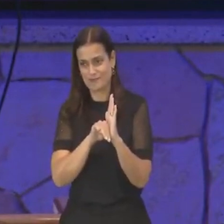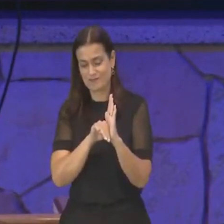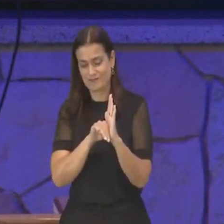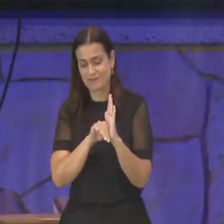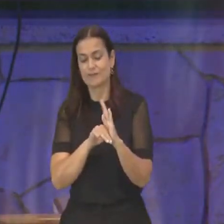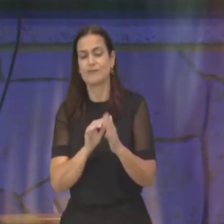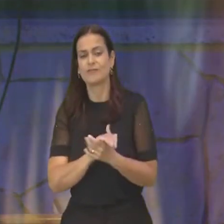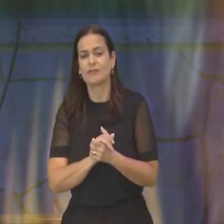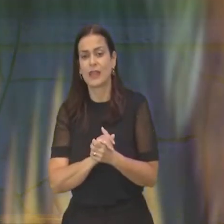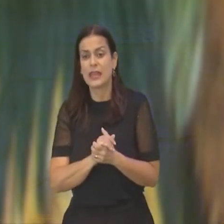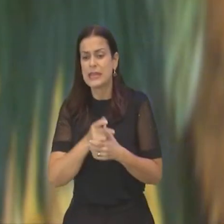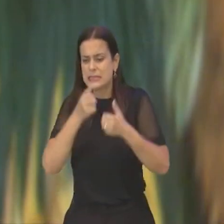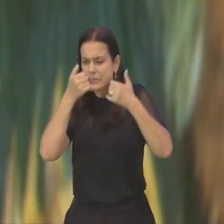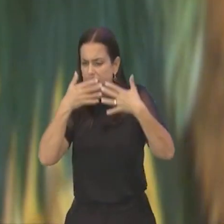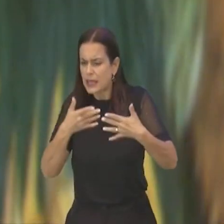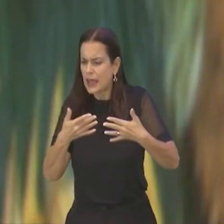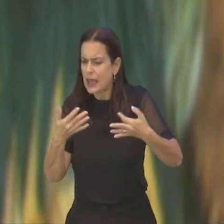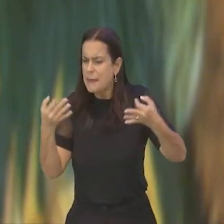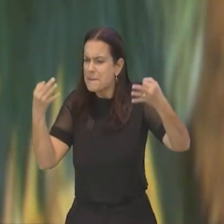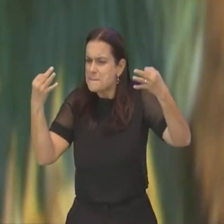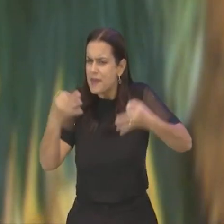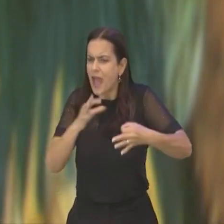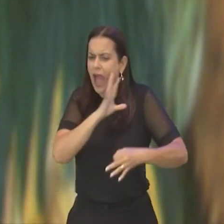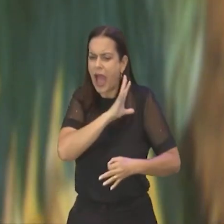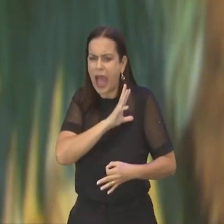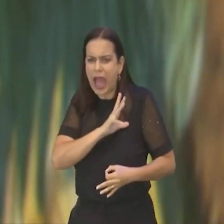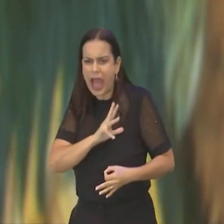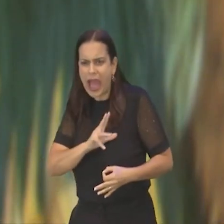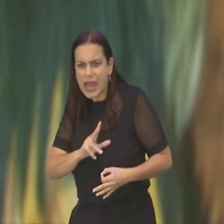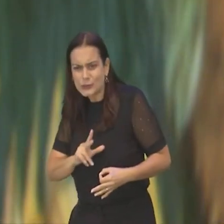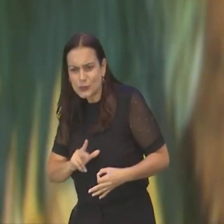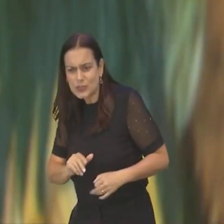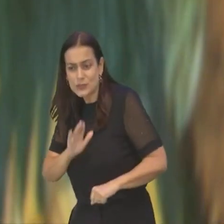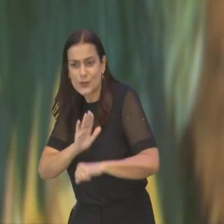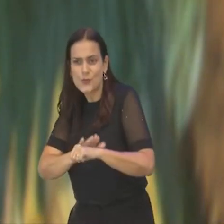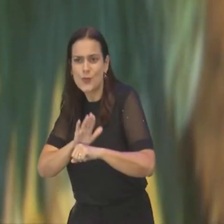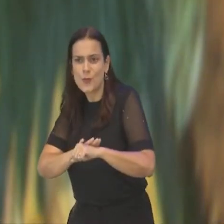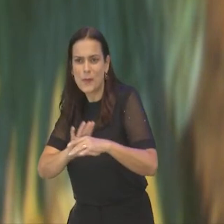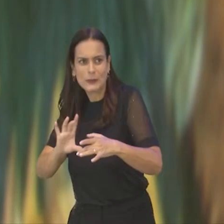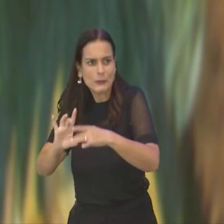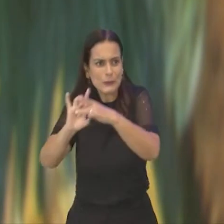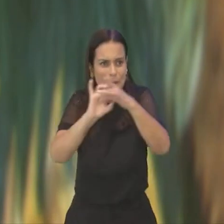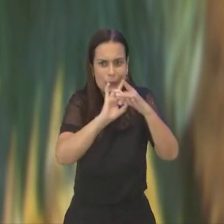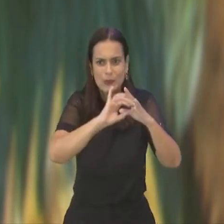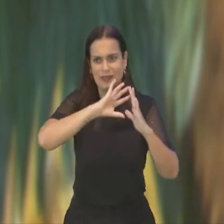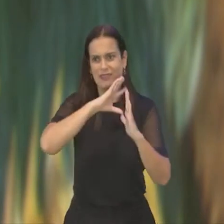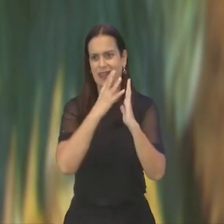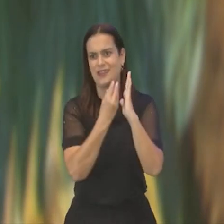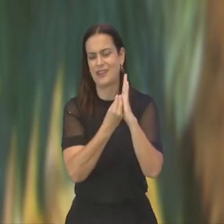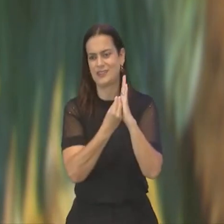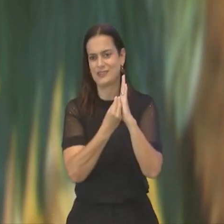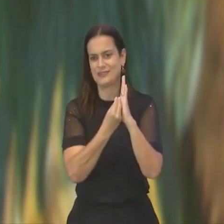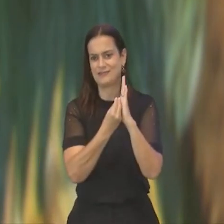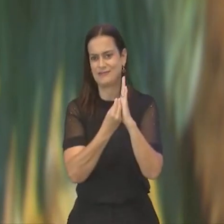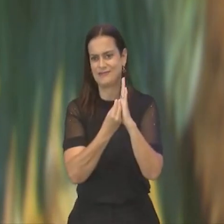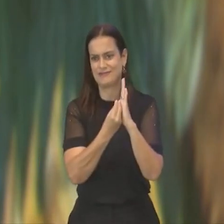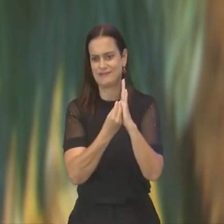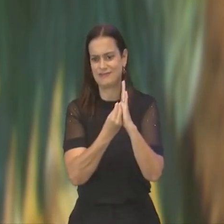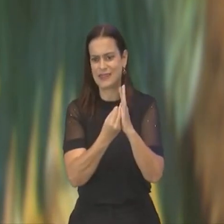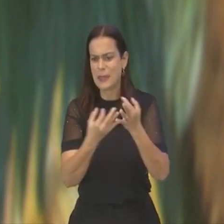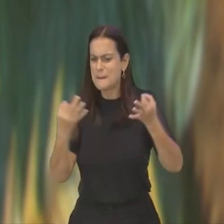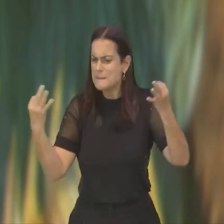a excelência na adoração comunitária. Nós abraçamos esse valor, excelência